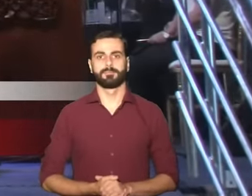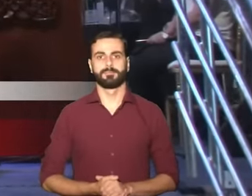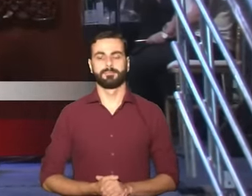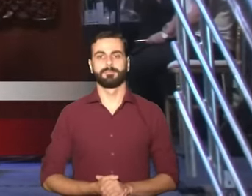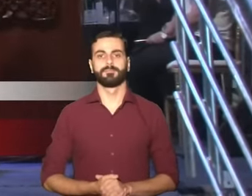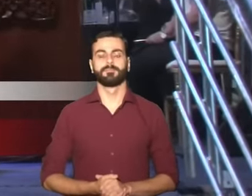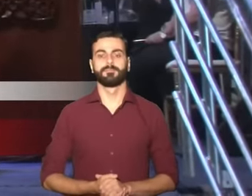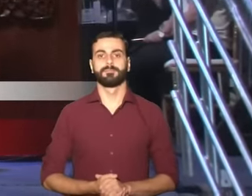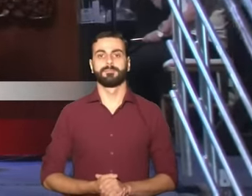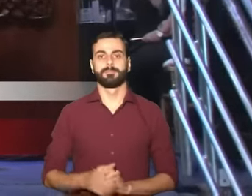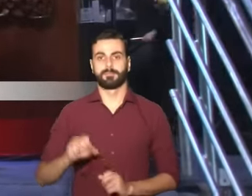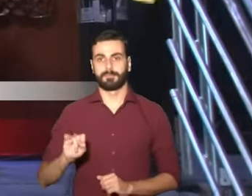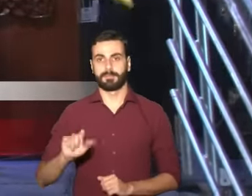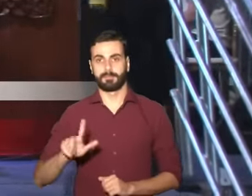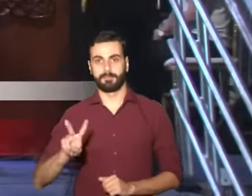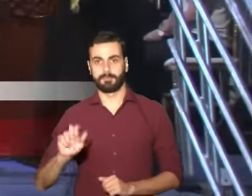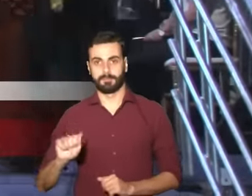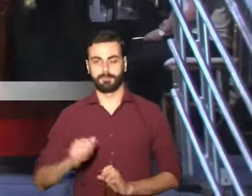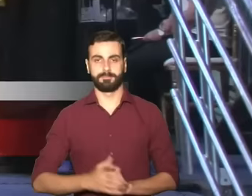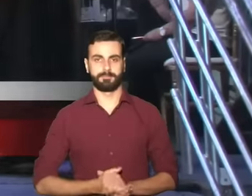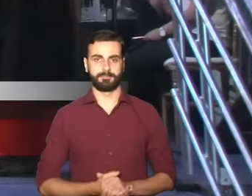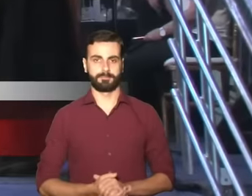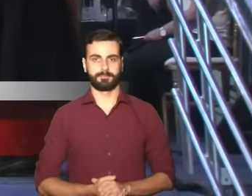Petresco Ramos da Silva.